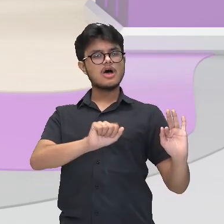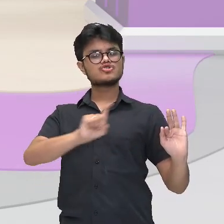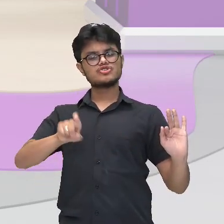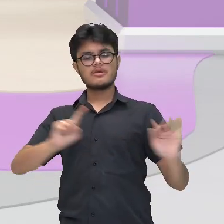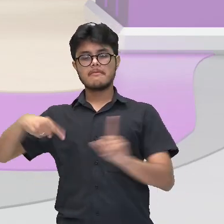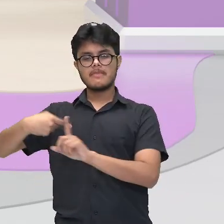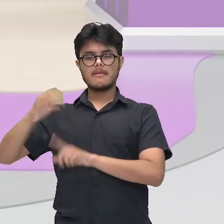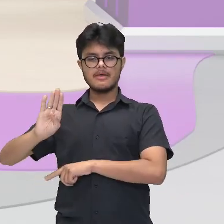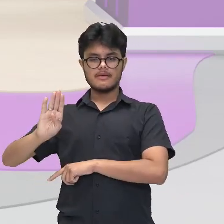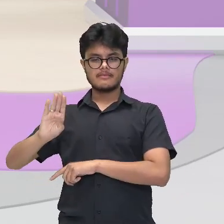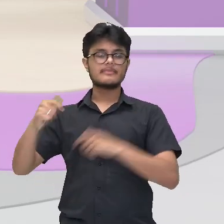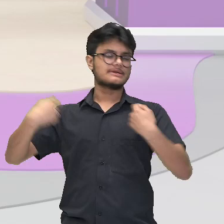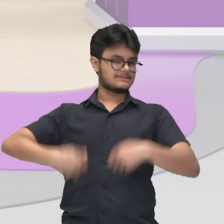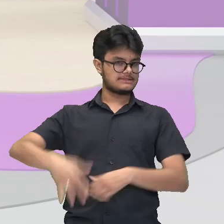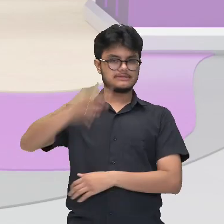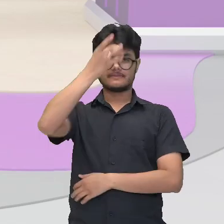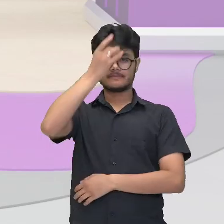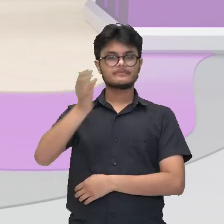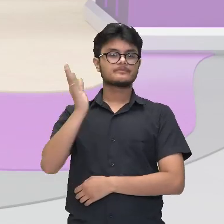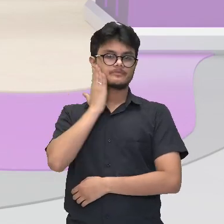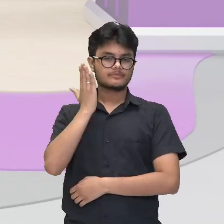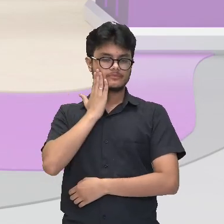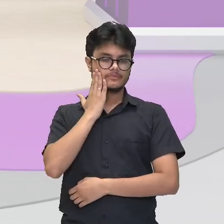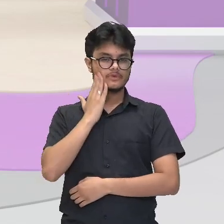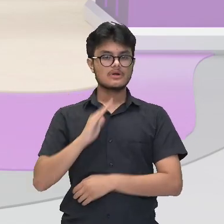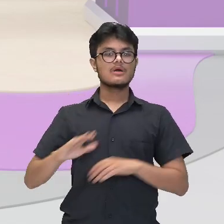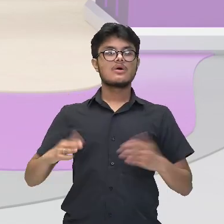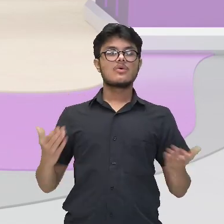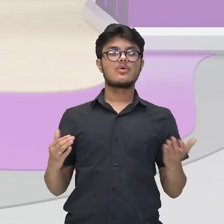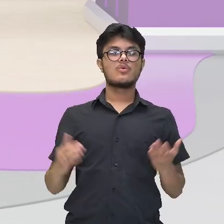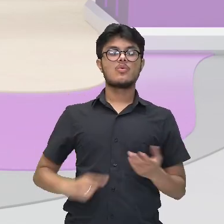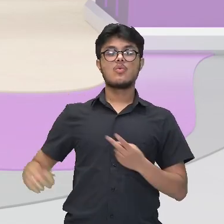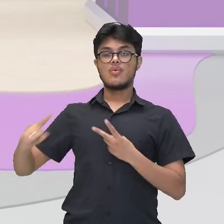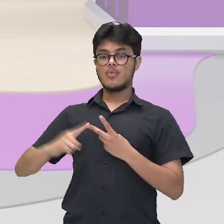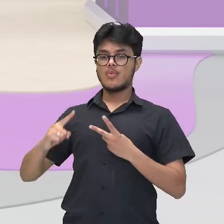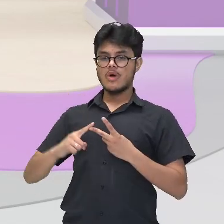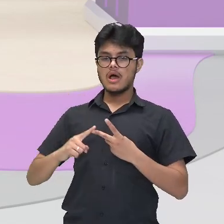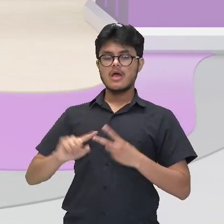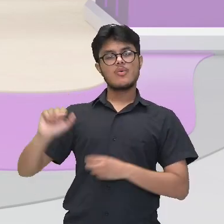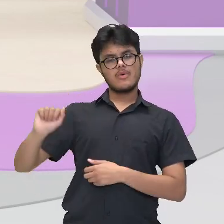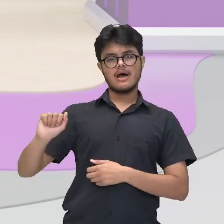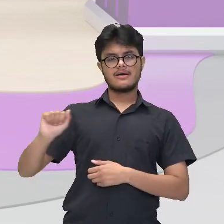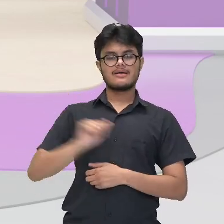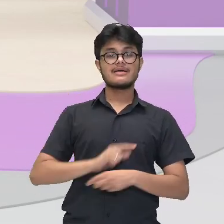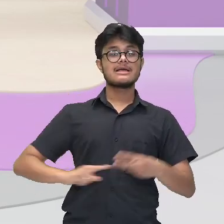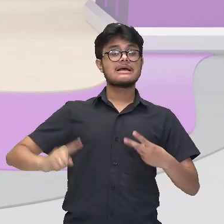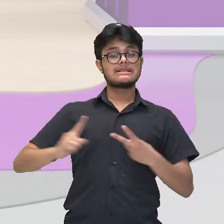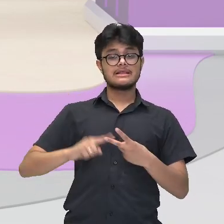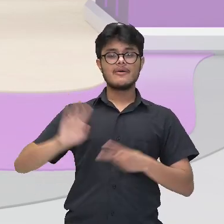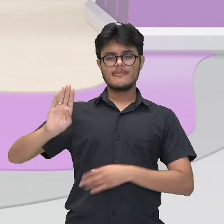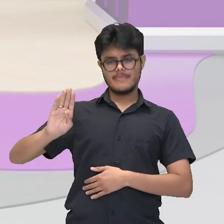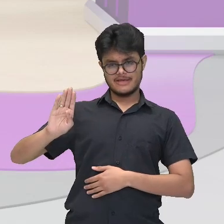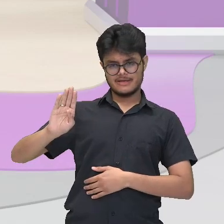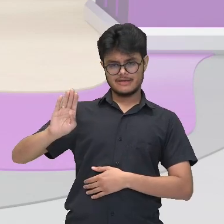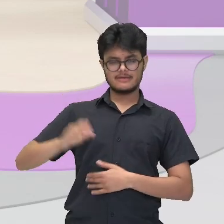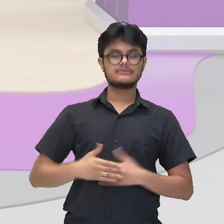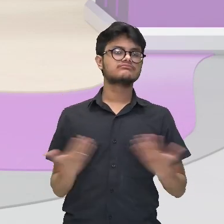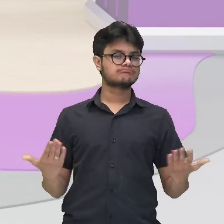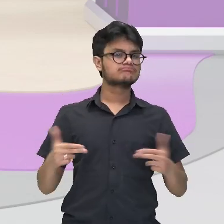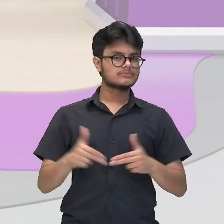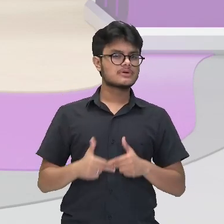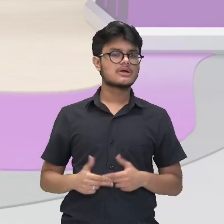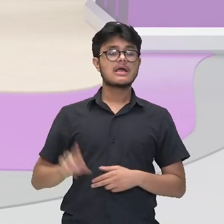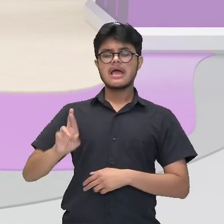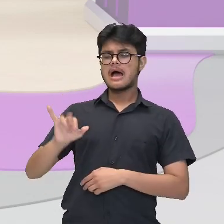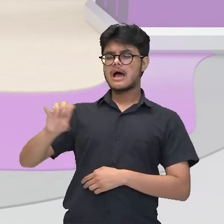b. Tem que memorizar isso. Quem é o coeficiente angular? É o a. E o coeficiente linear é o b. E o que é